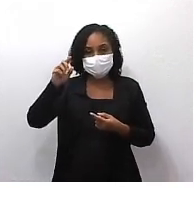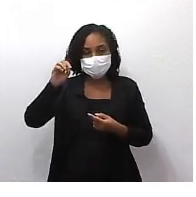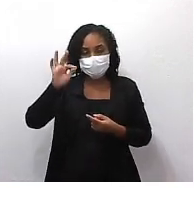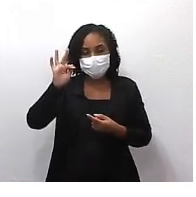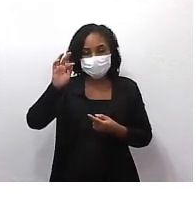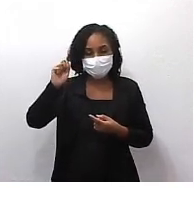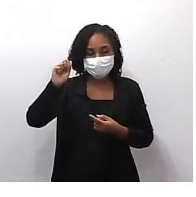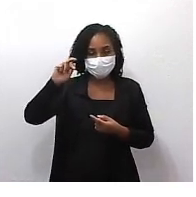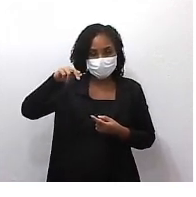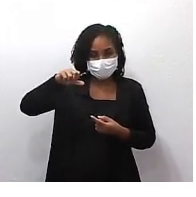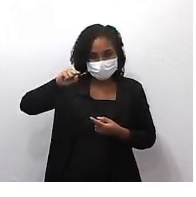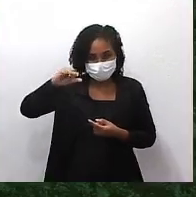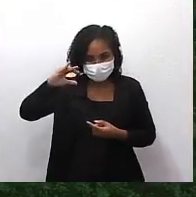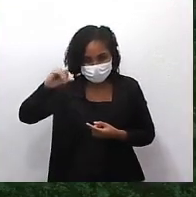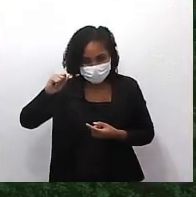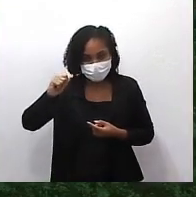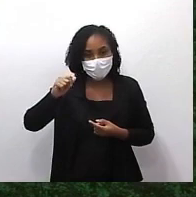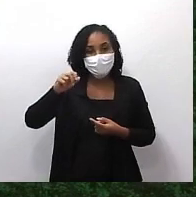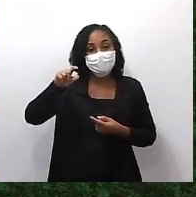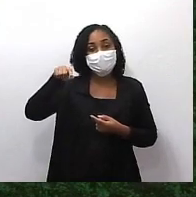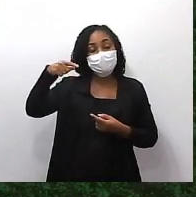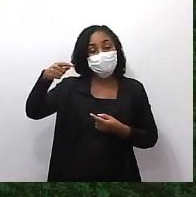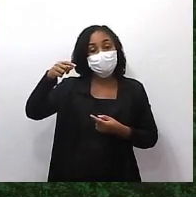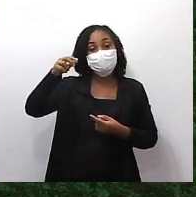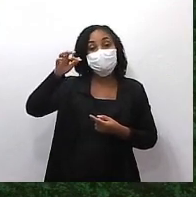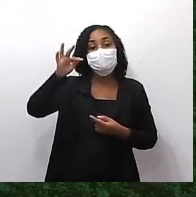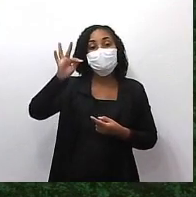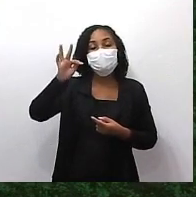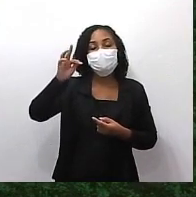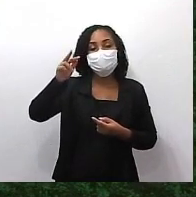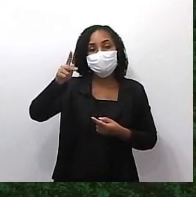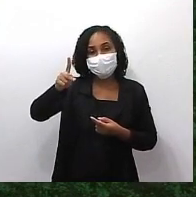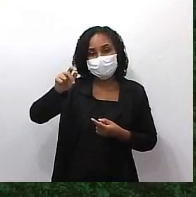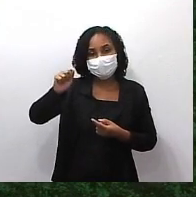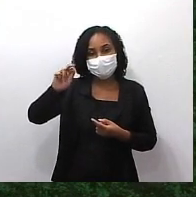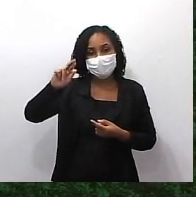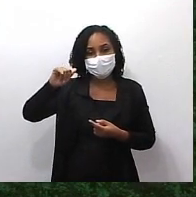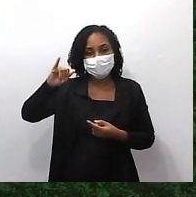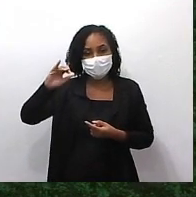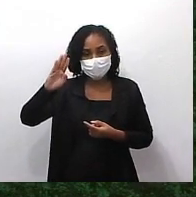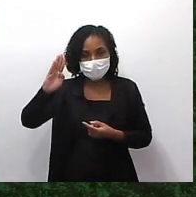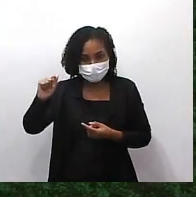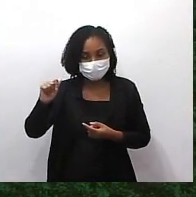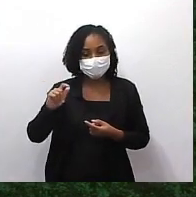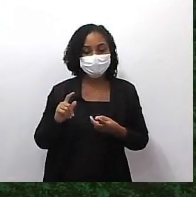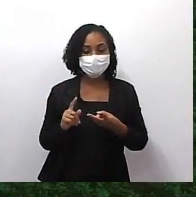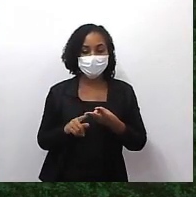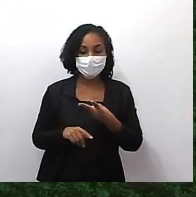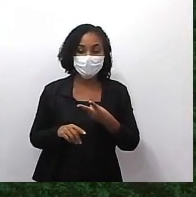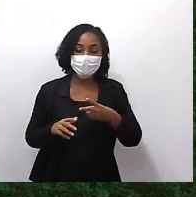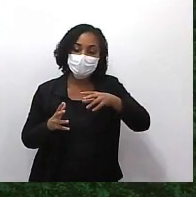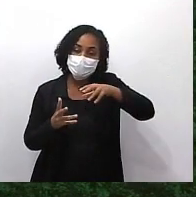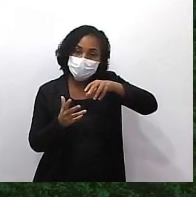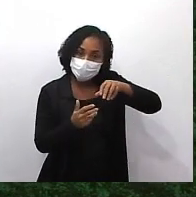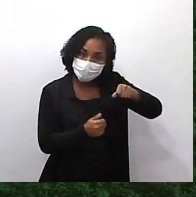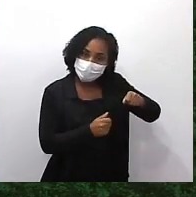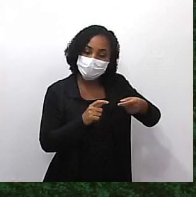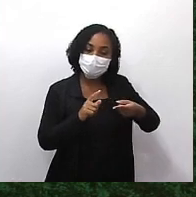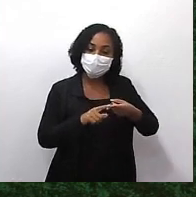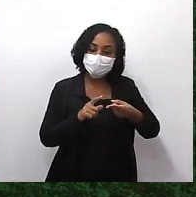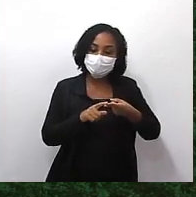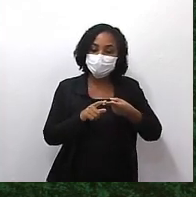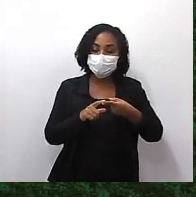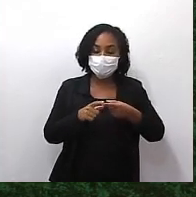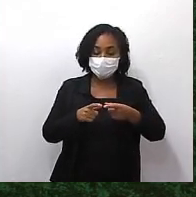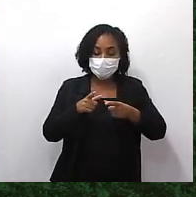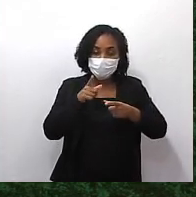do Parnaíba. Vamos dar um passeio nas principais. Começar pela bacia amazônica, a maior do mundo e a maior em